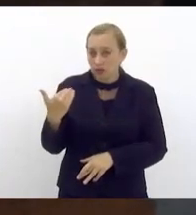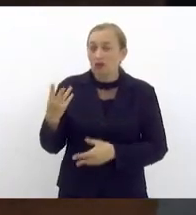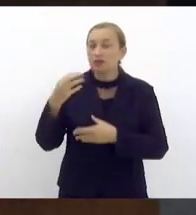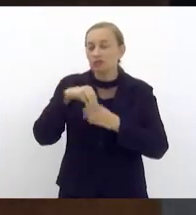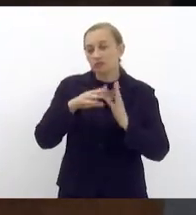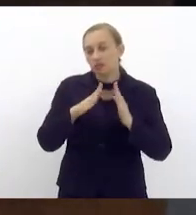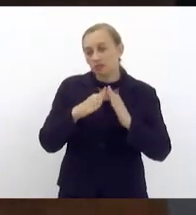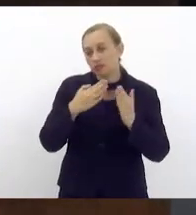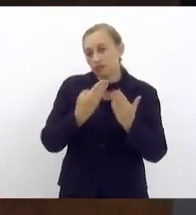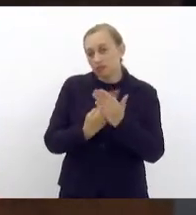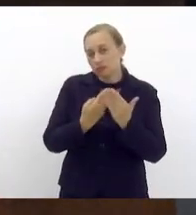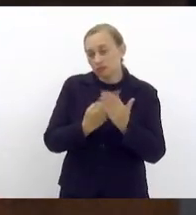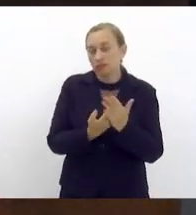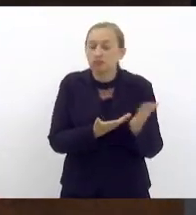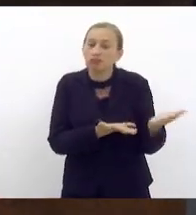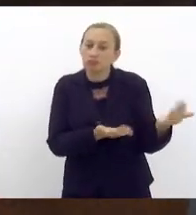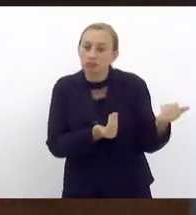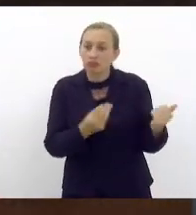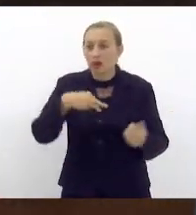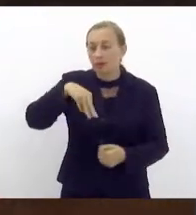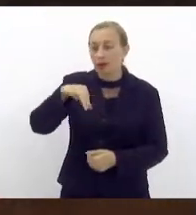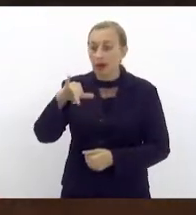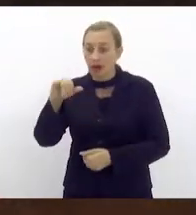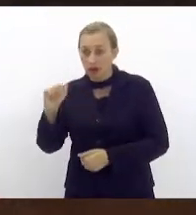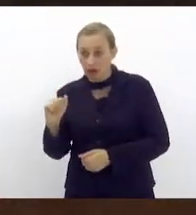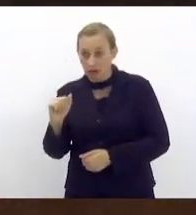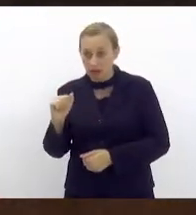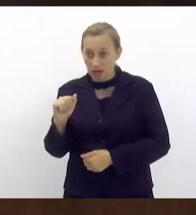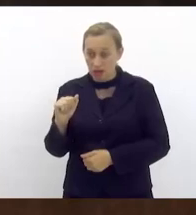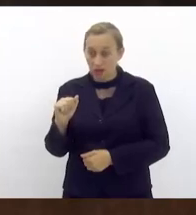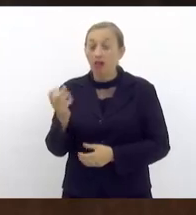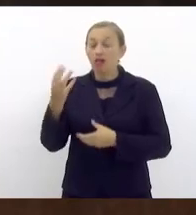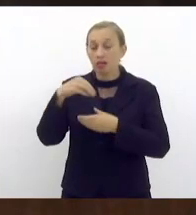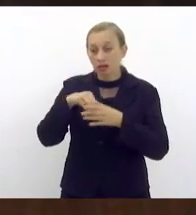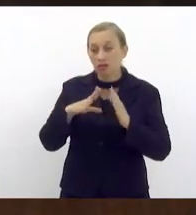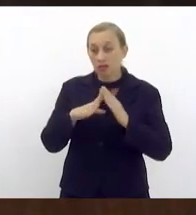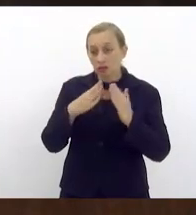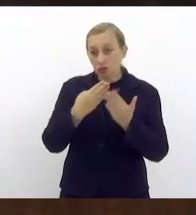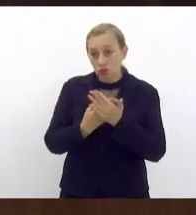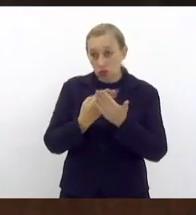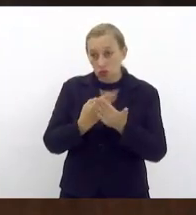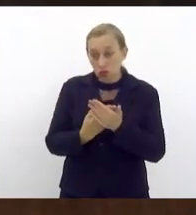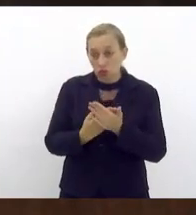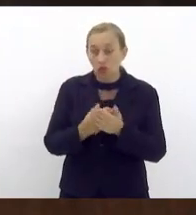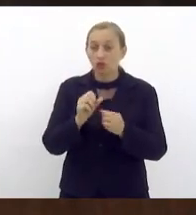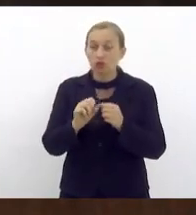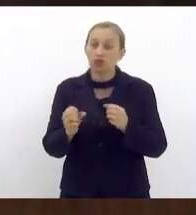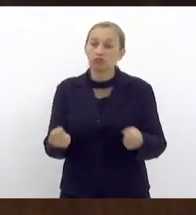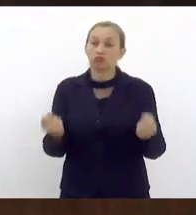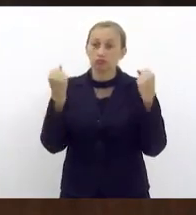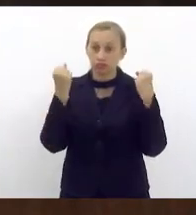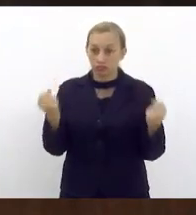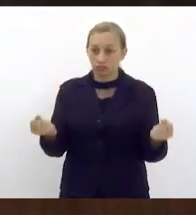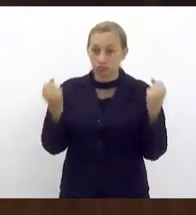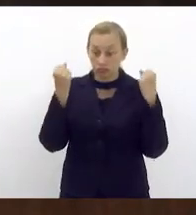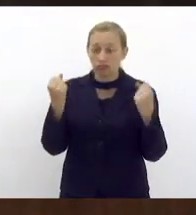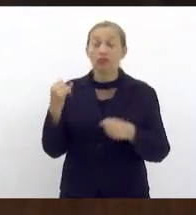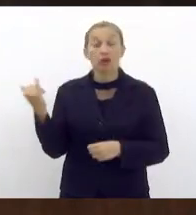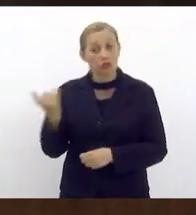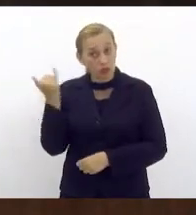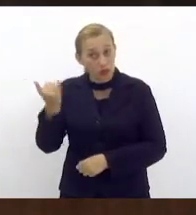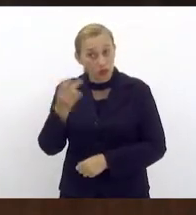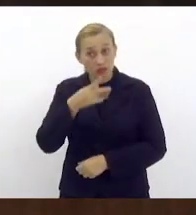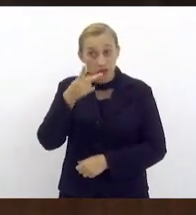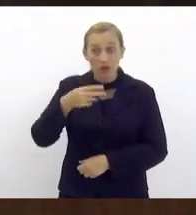da escola a jovem Maria Eduarda dentro de uma escola quando fazia educação física e isso é importante